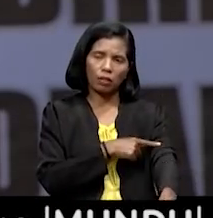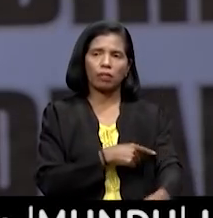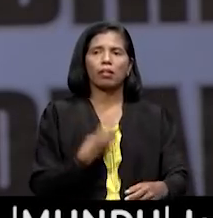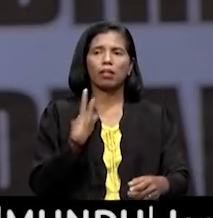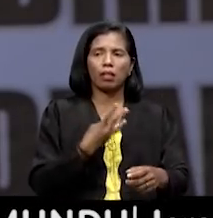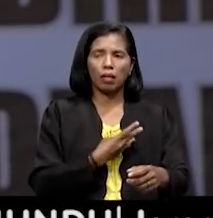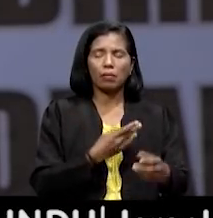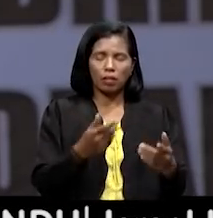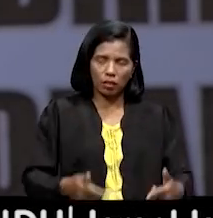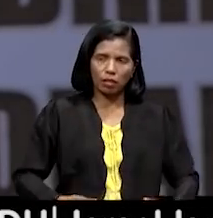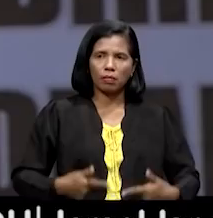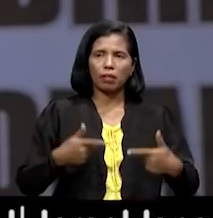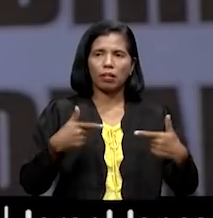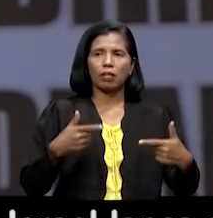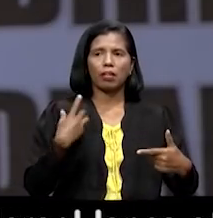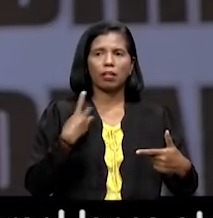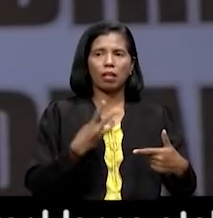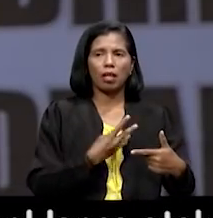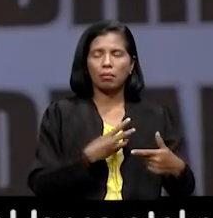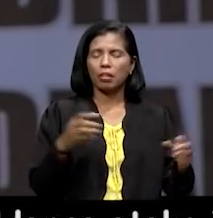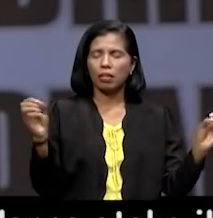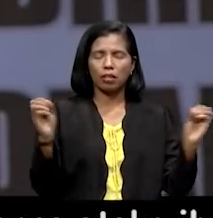senhores, ame se ela permite.